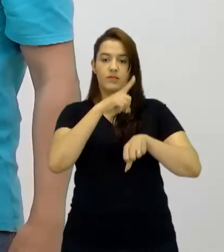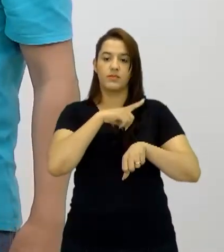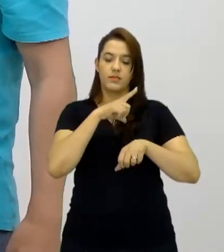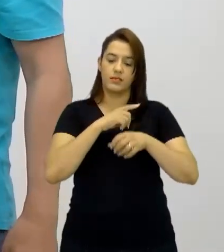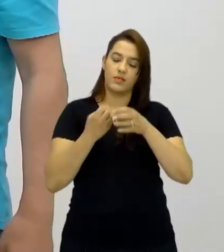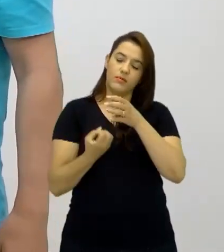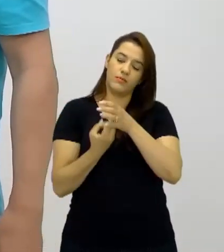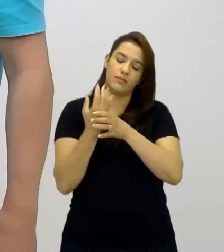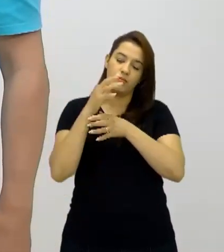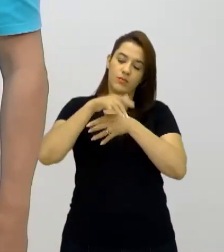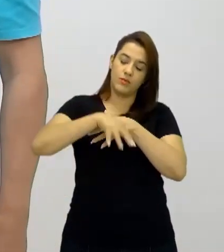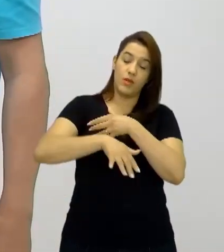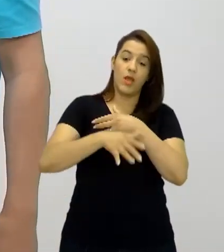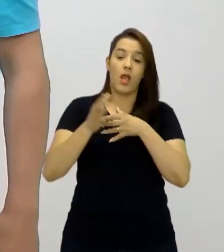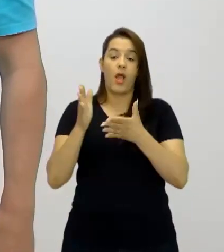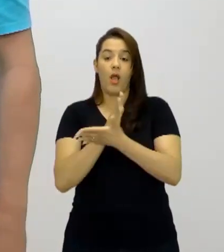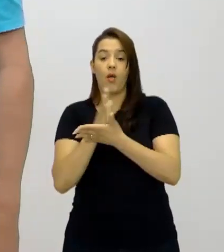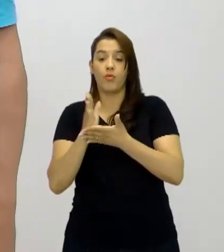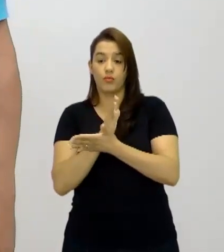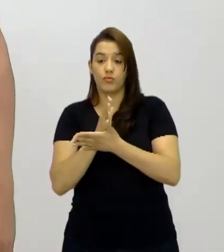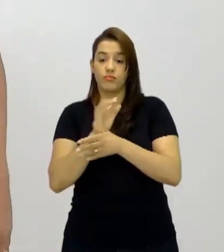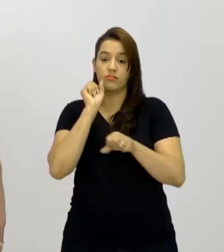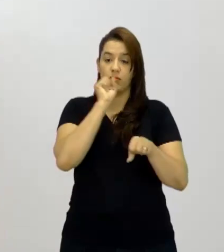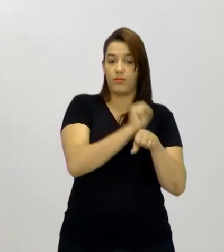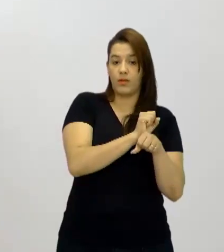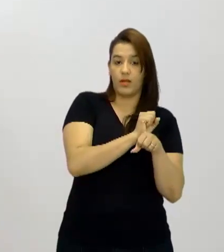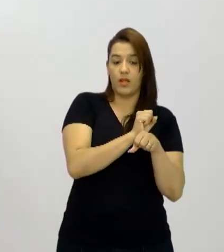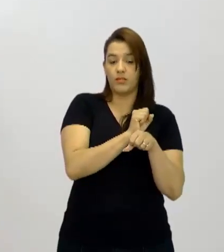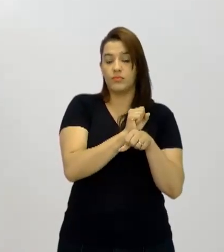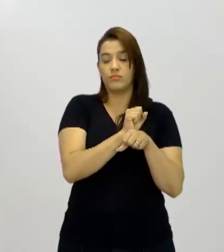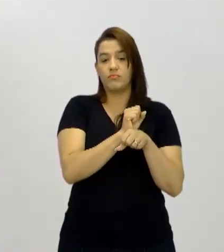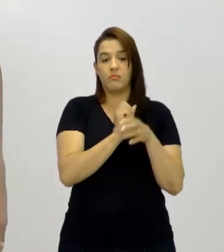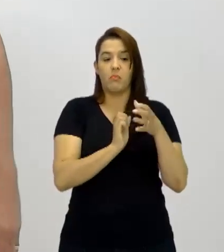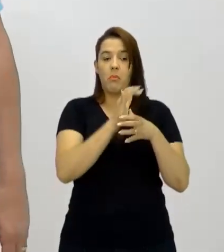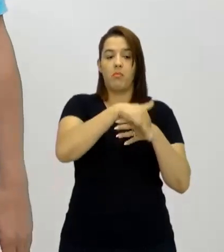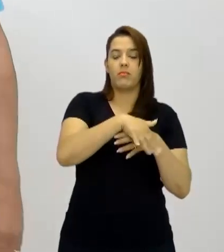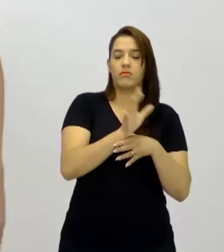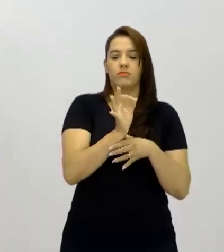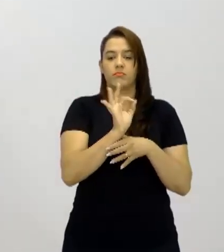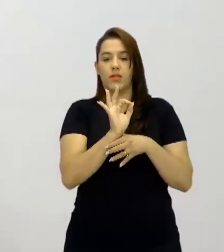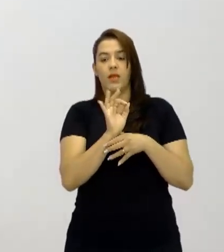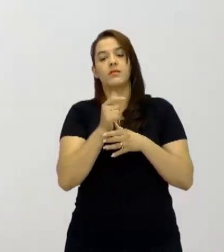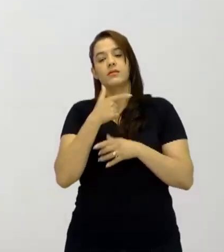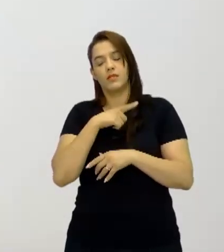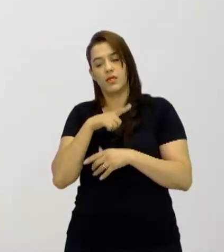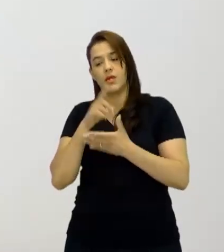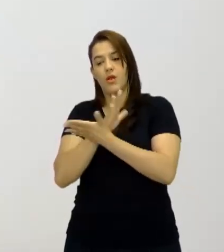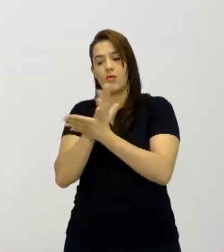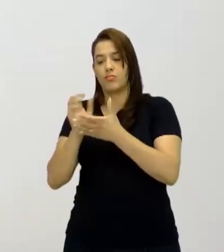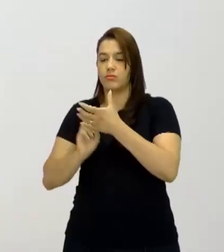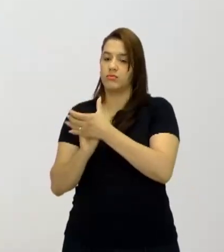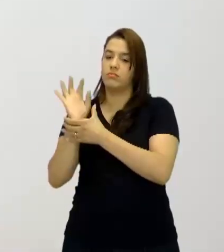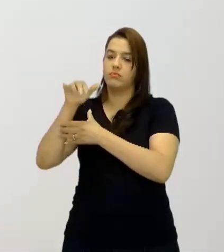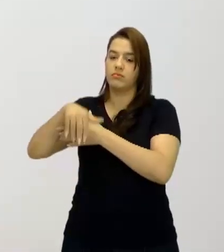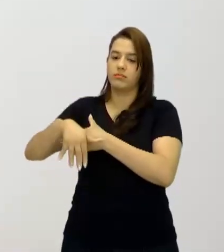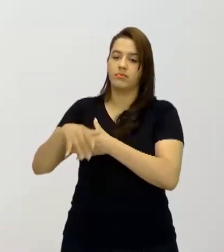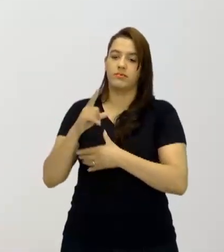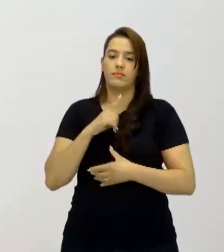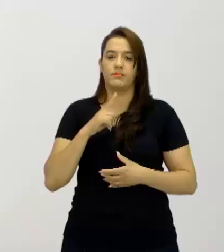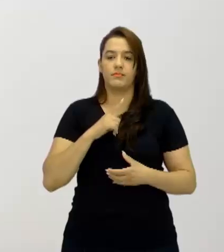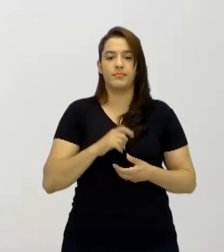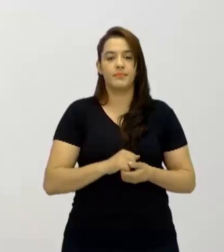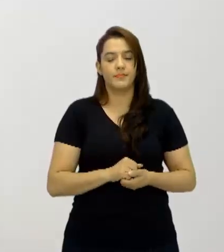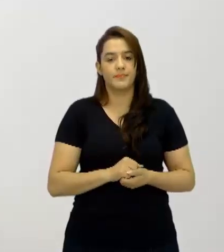têm atividade, mas alguns entram em atividade. Volta e meia aí a gente ouve falar disso daí. Bom, o que eu queria falar para você é o